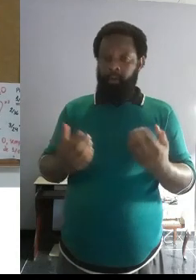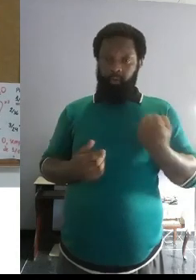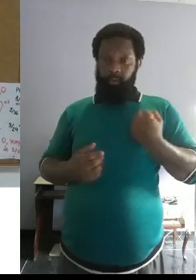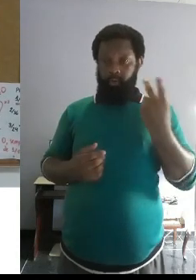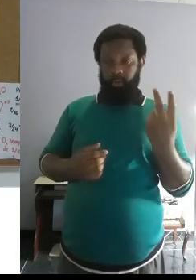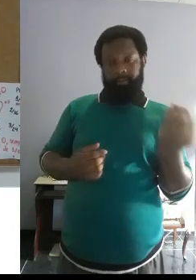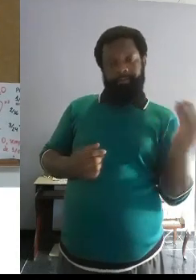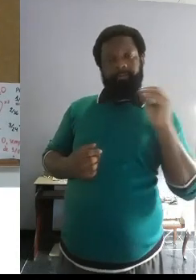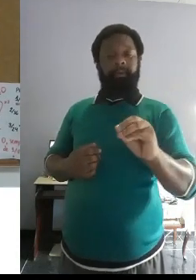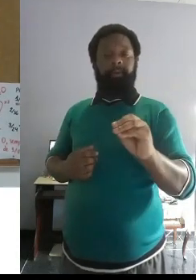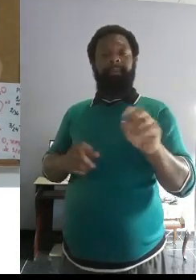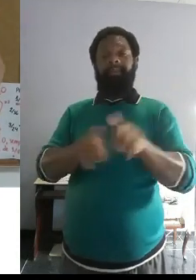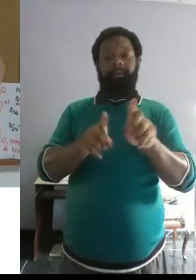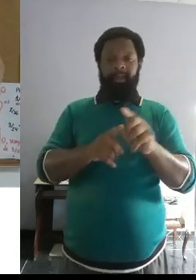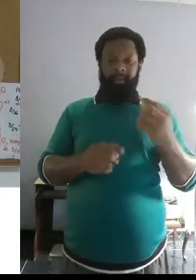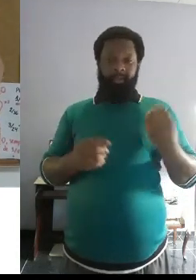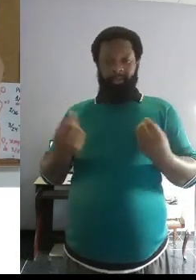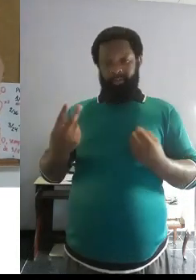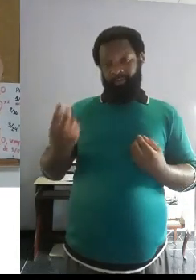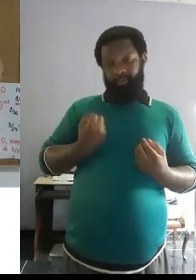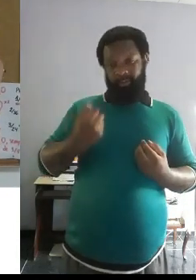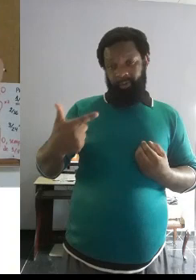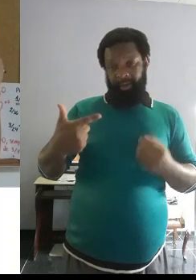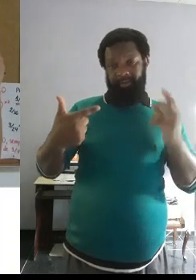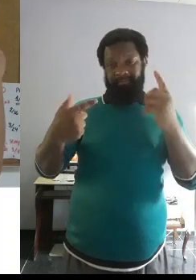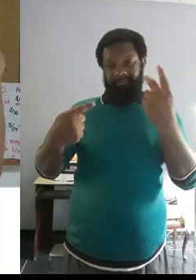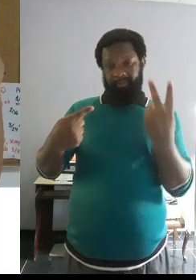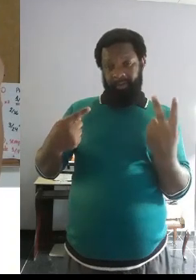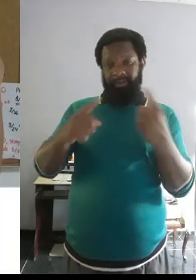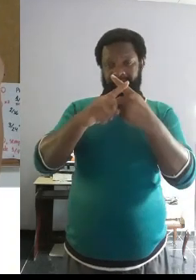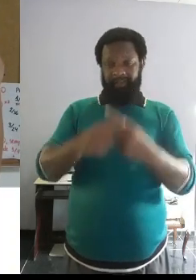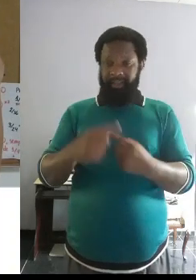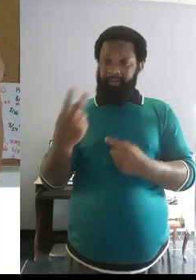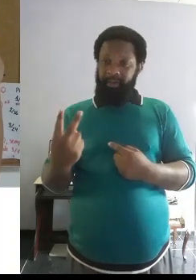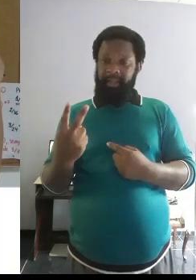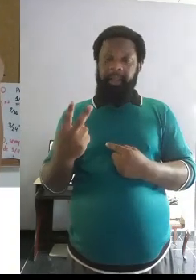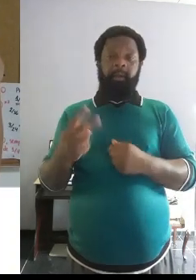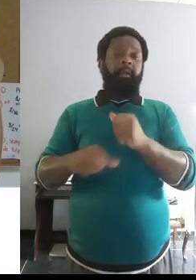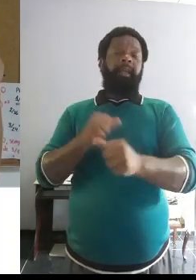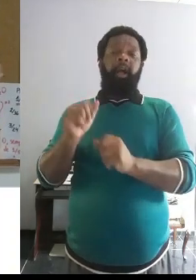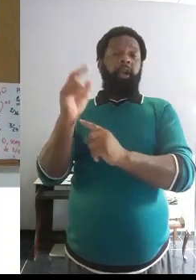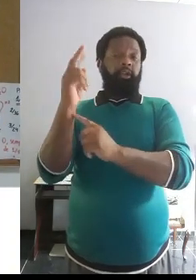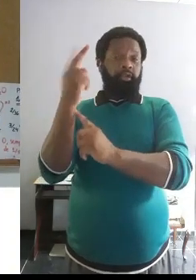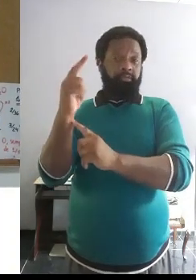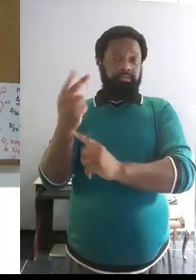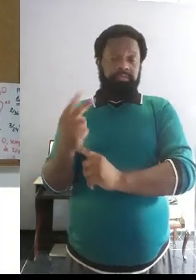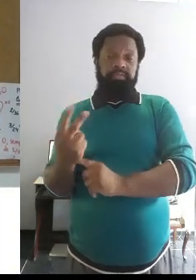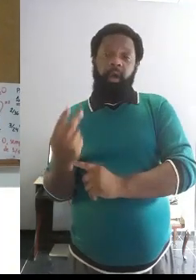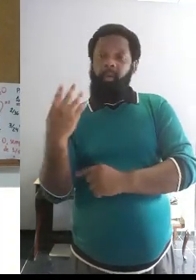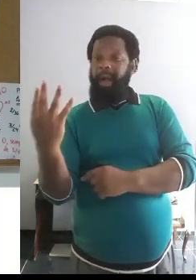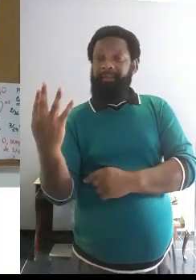na frente, eu também multiplico esse 2 por esse daqui. Então eu fico com um total de 4 átomos de hidrogênio. Mas eu